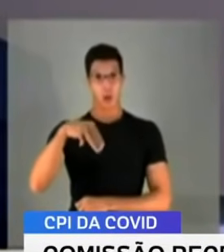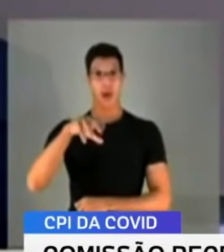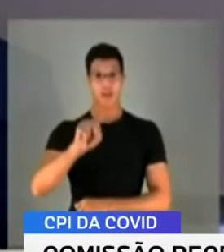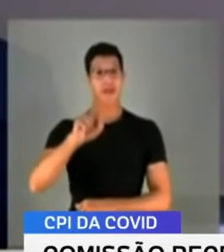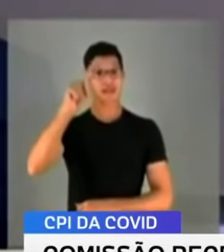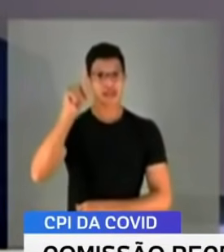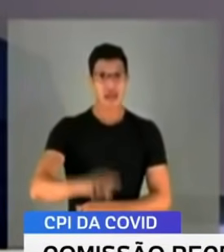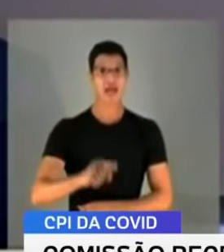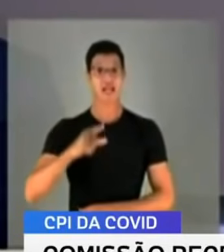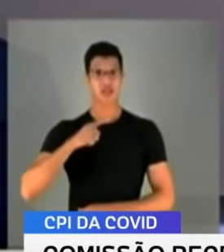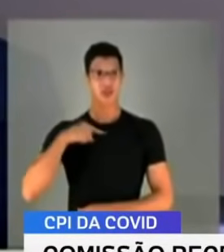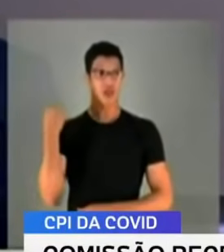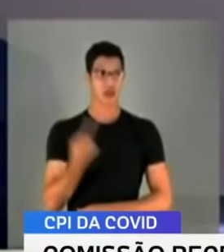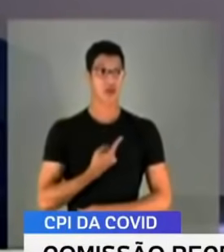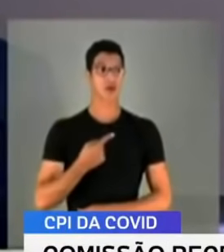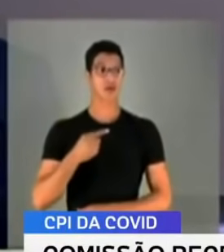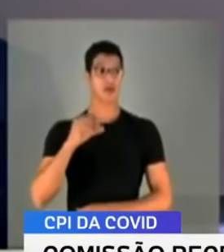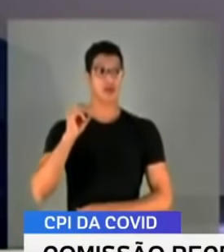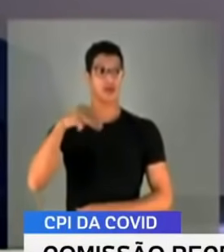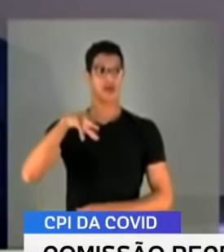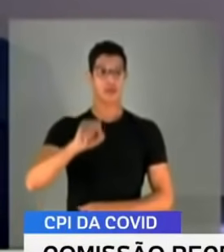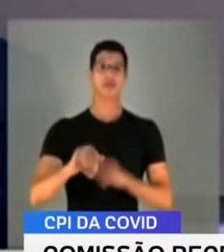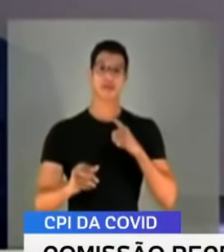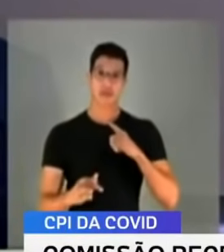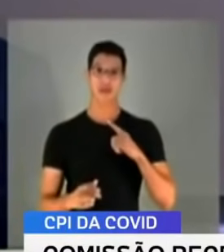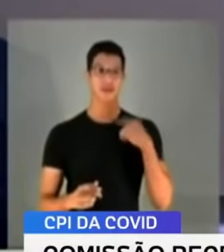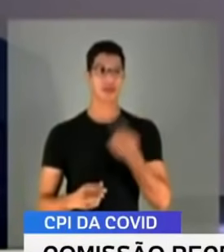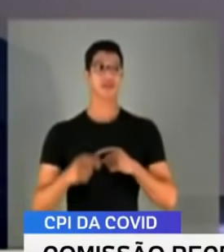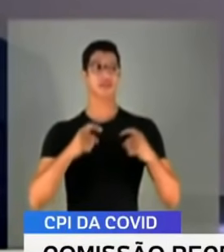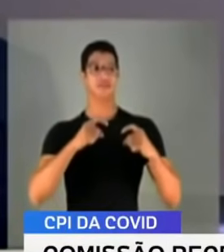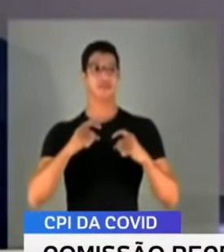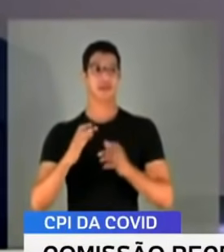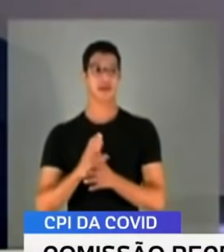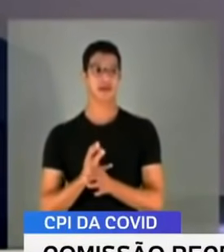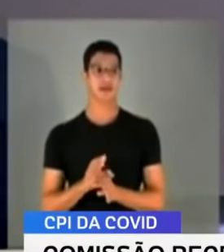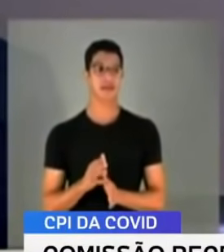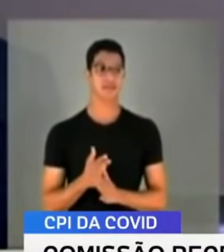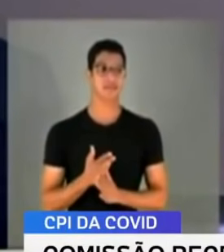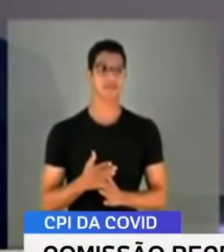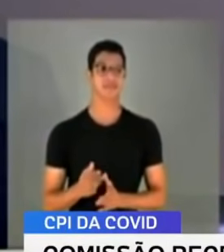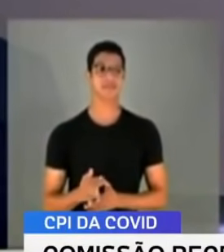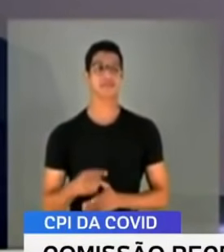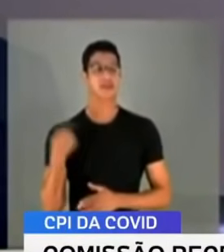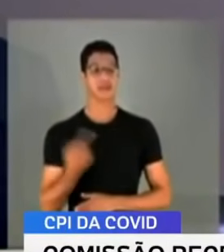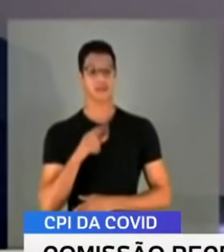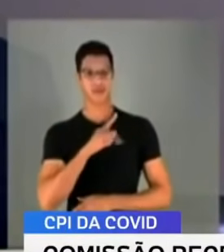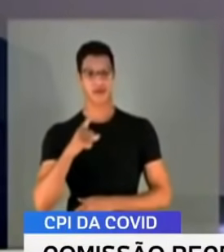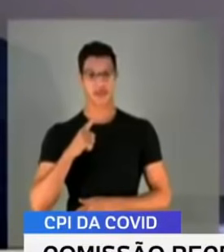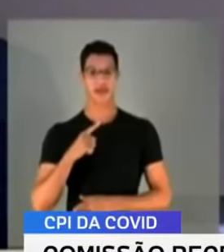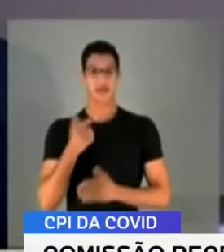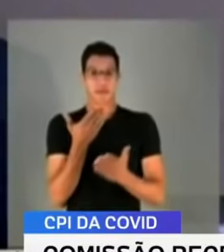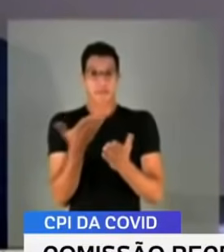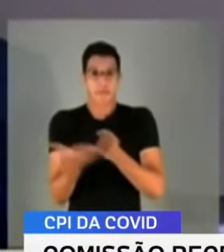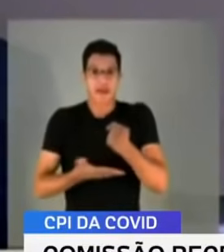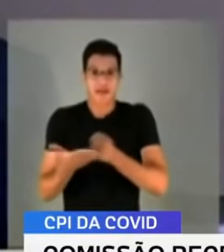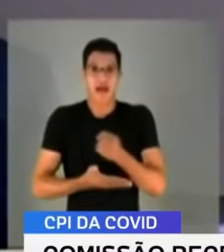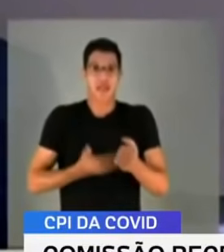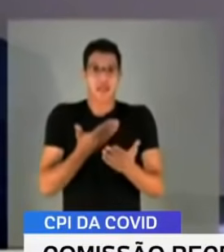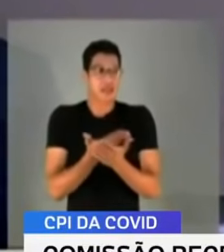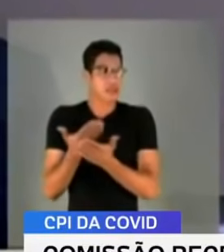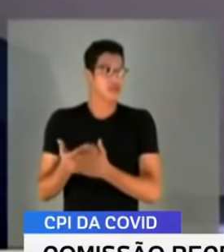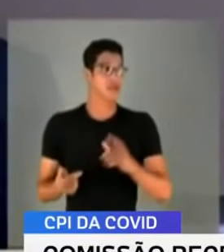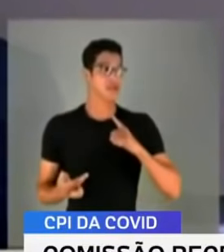ela retirou a orientação desses medicamentos para tratamento da Covid baseada em estudos que foram